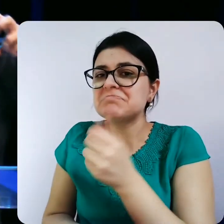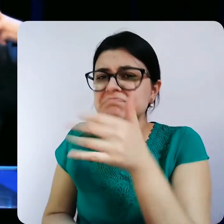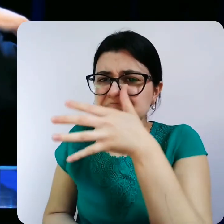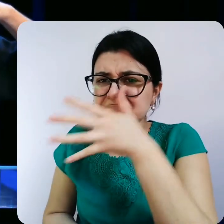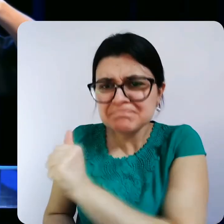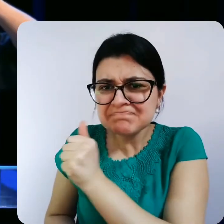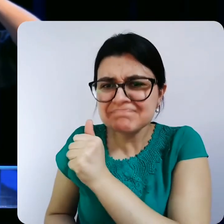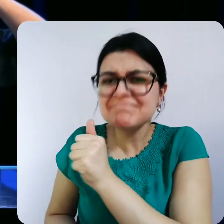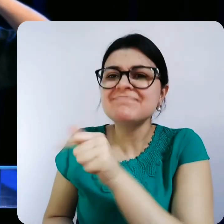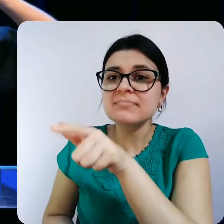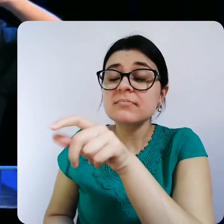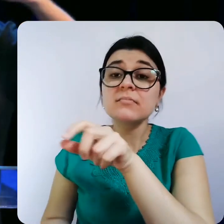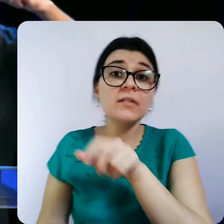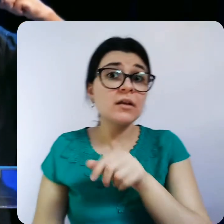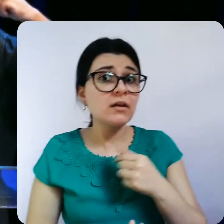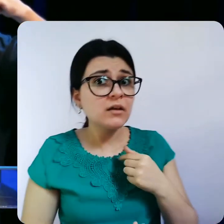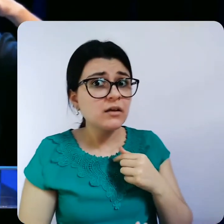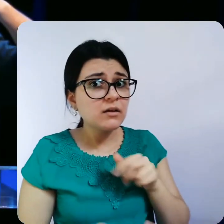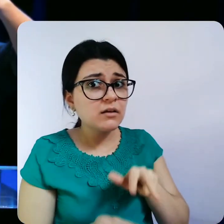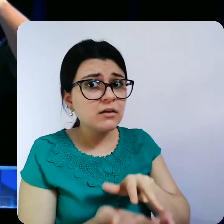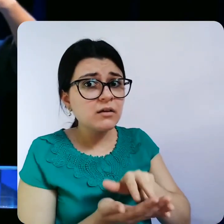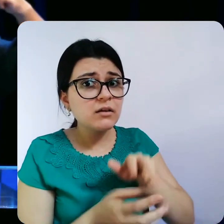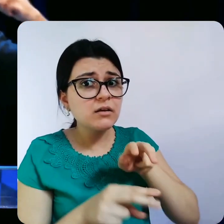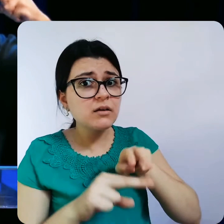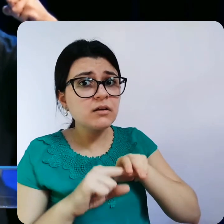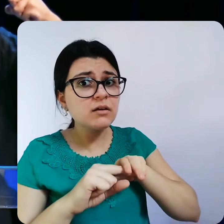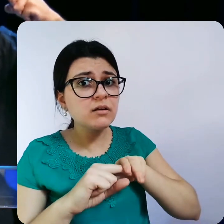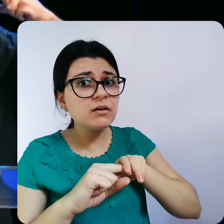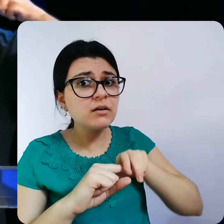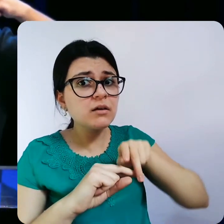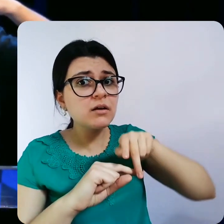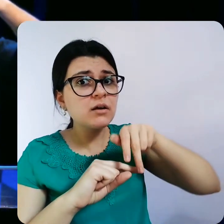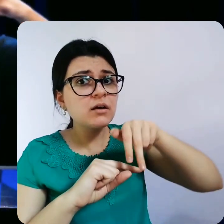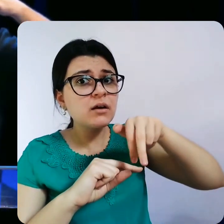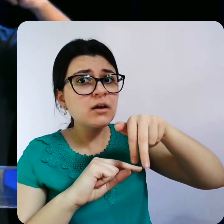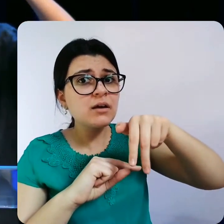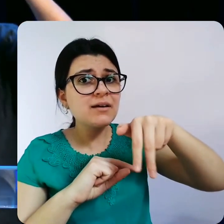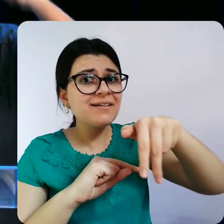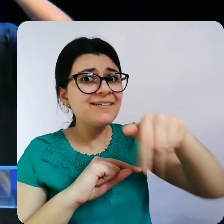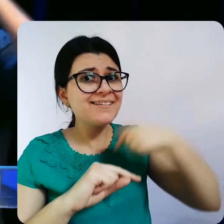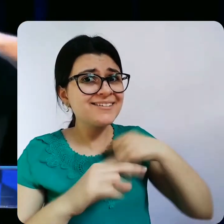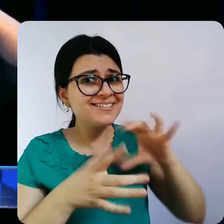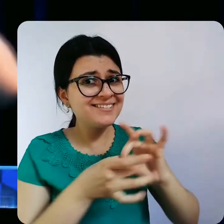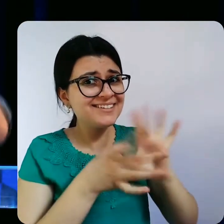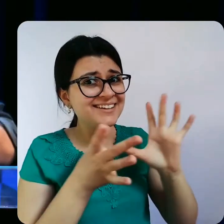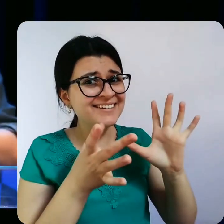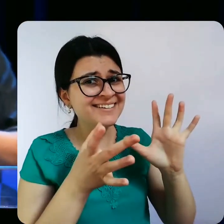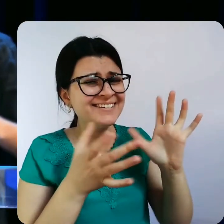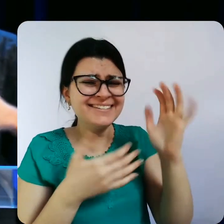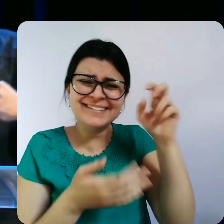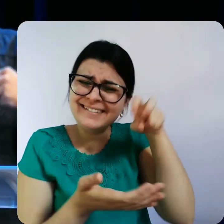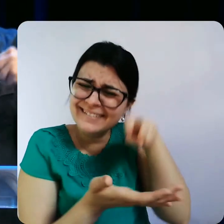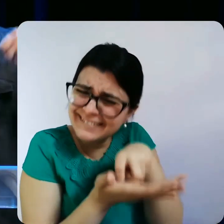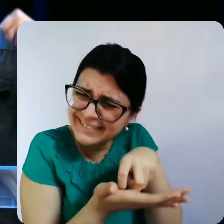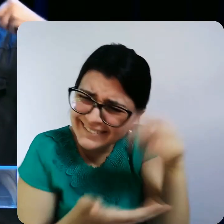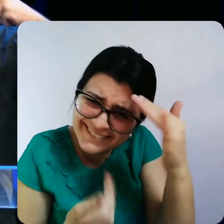morte, e nós recebemos a herança de Jesus Cristo. Isso quer dizer que Deus olha para